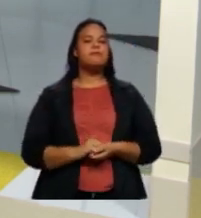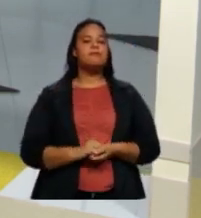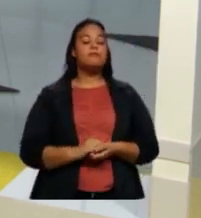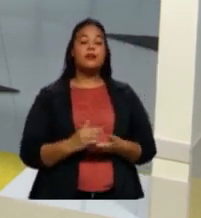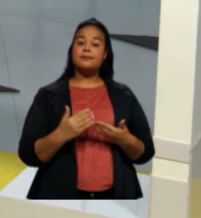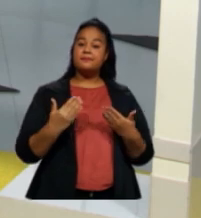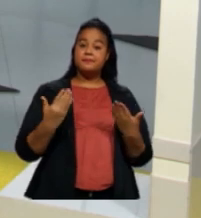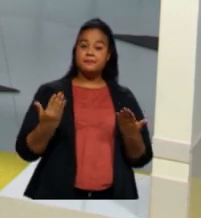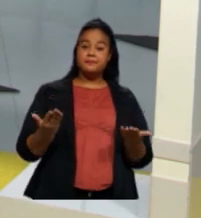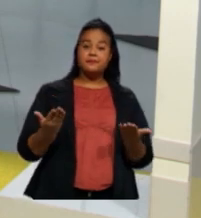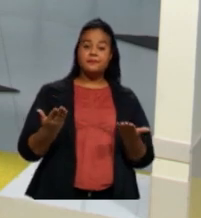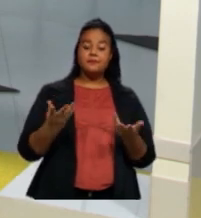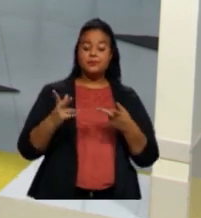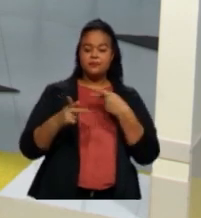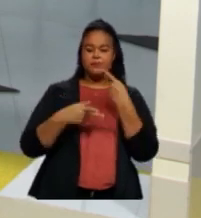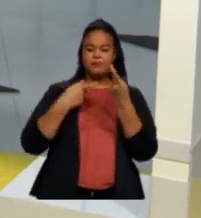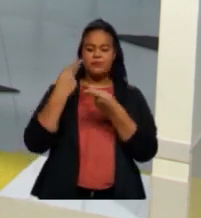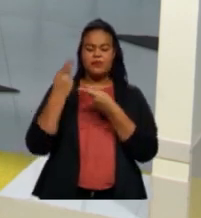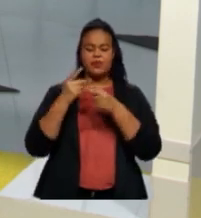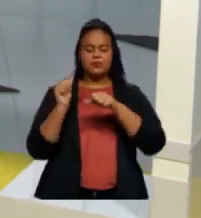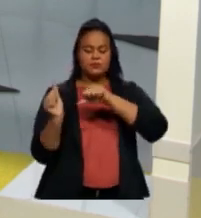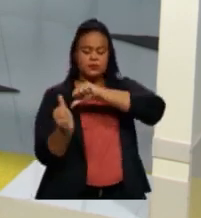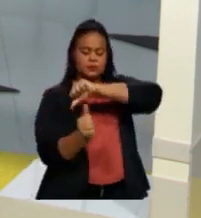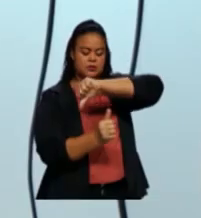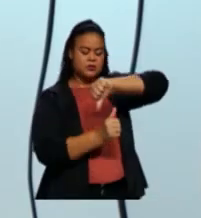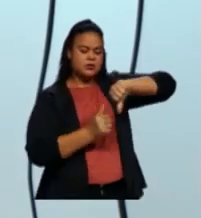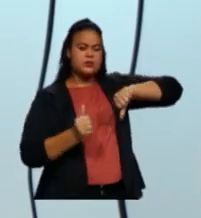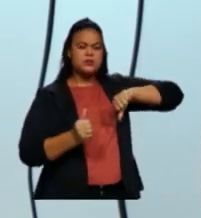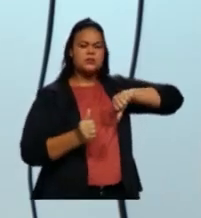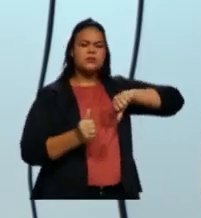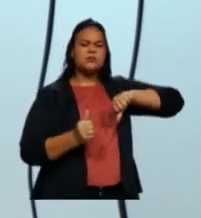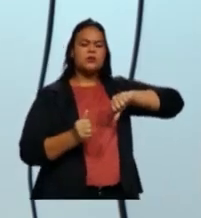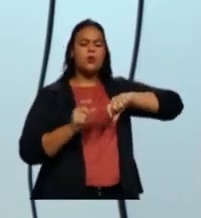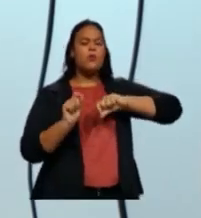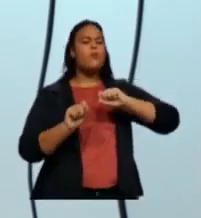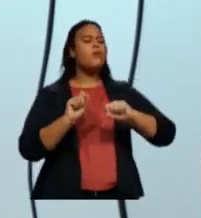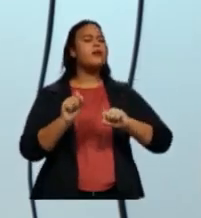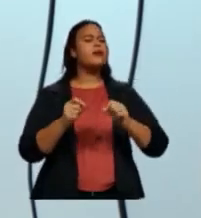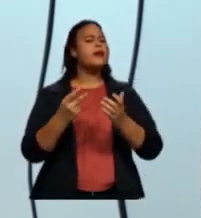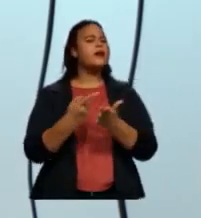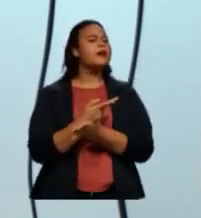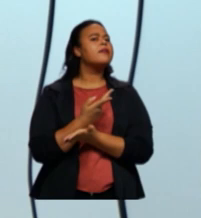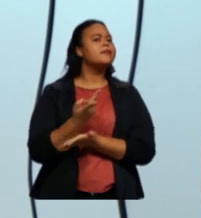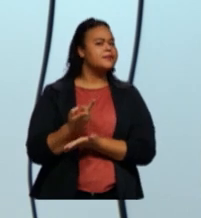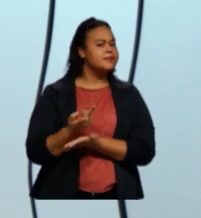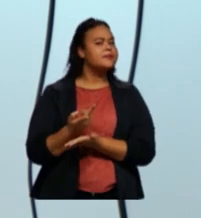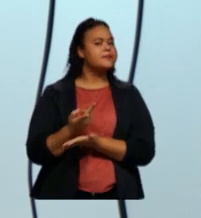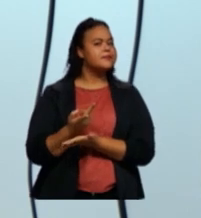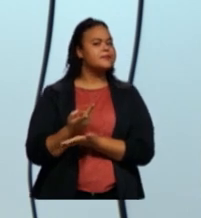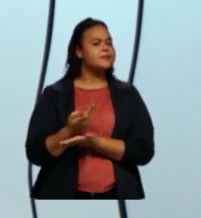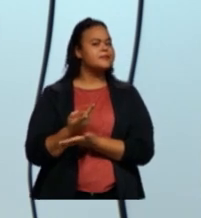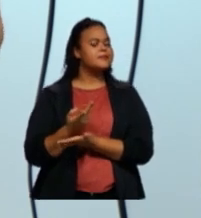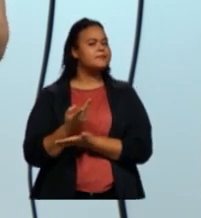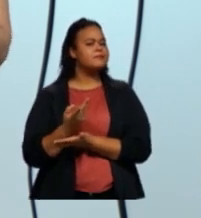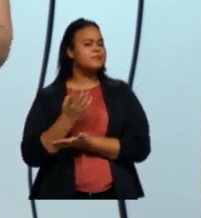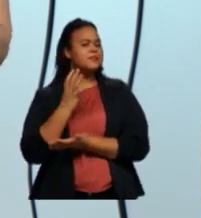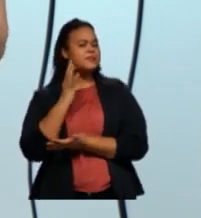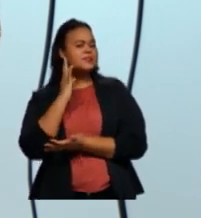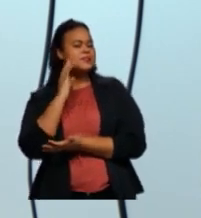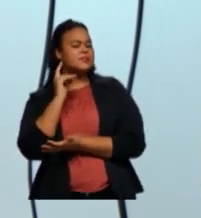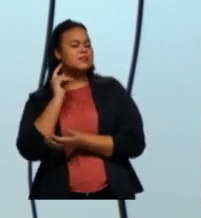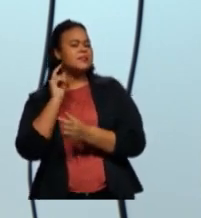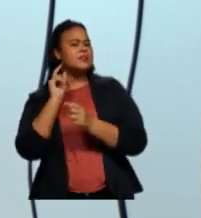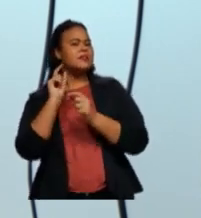Quando a gente fala nessas transformações, o que é que vai ocorrer essas transformações? Será que essas transformações